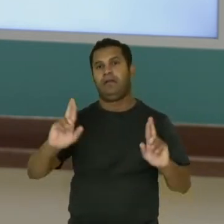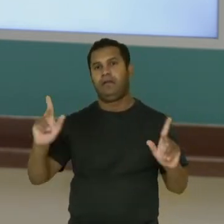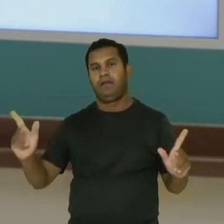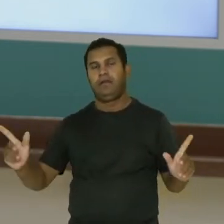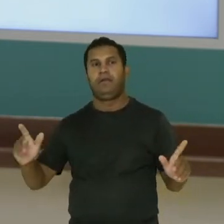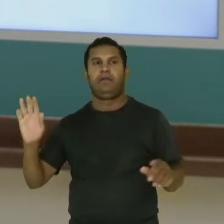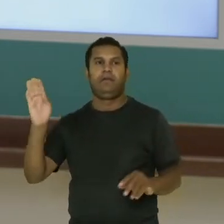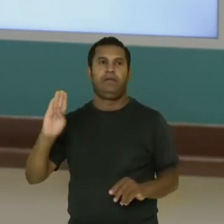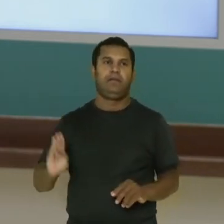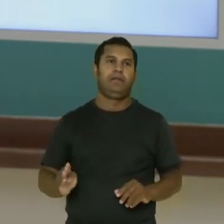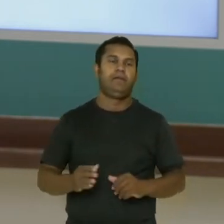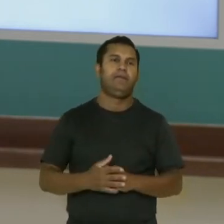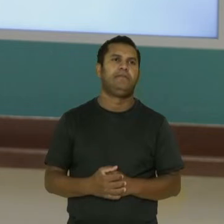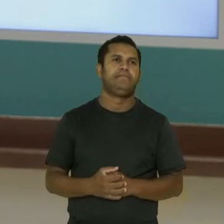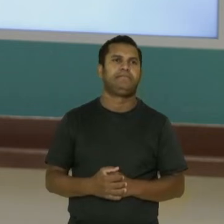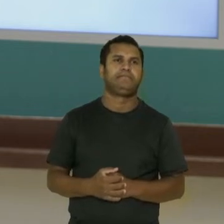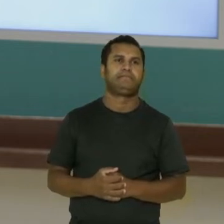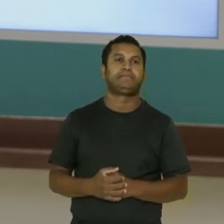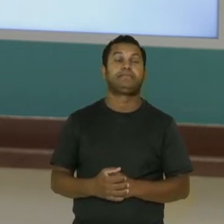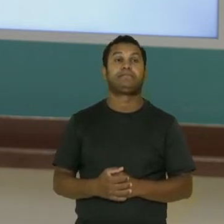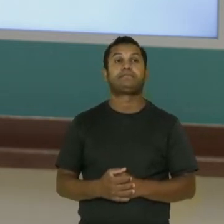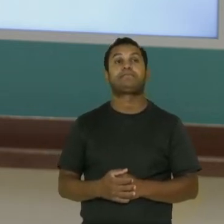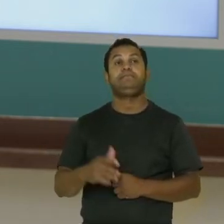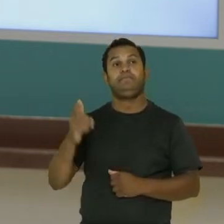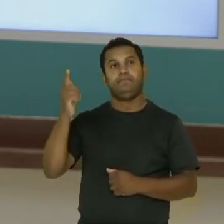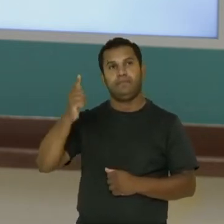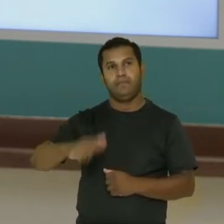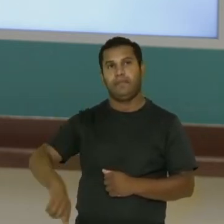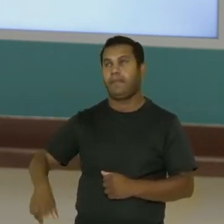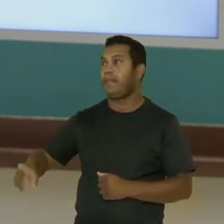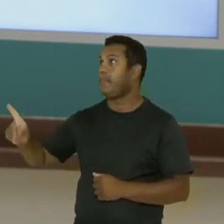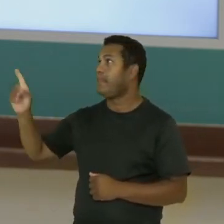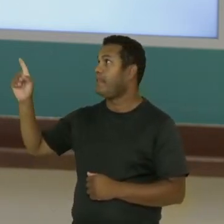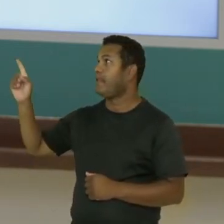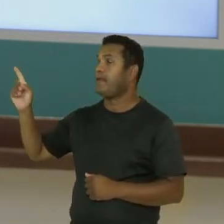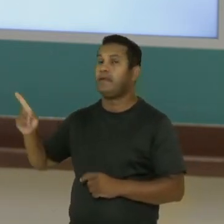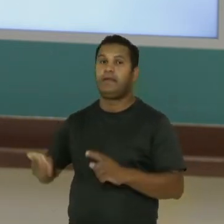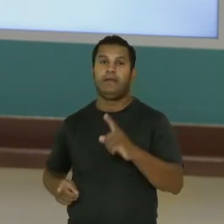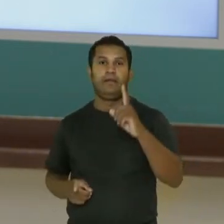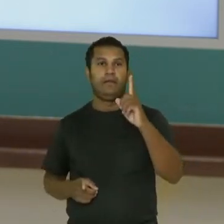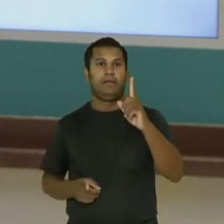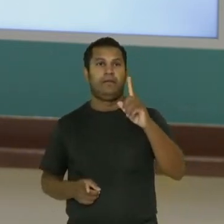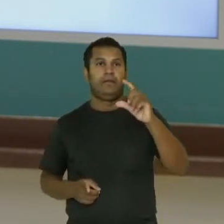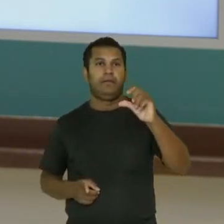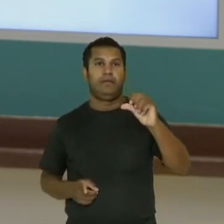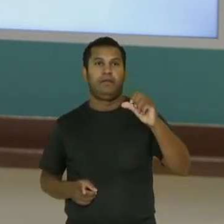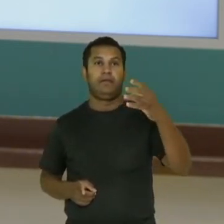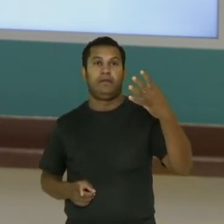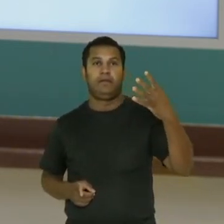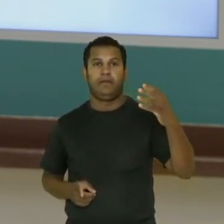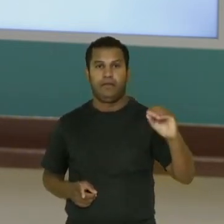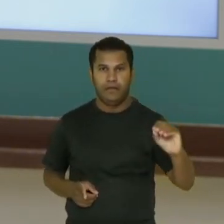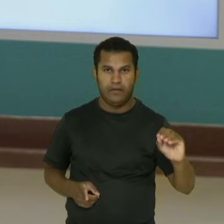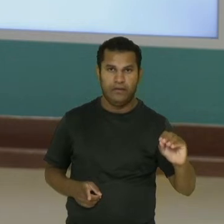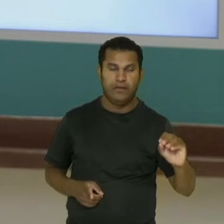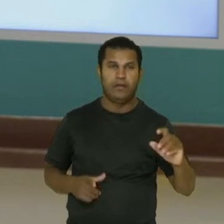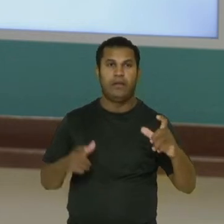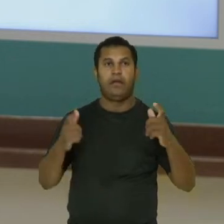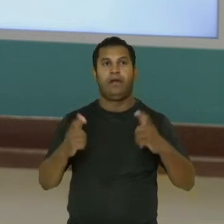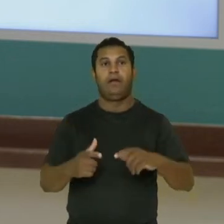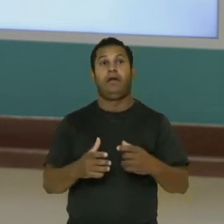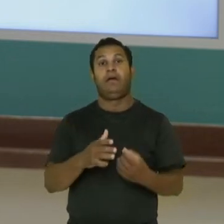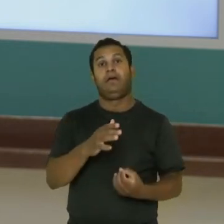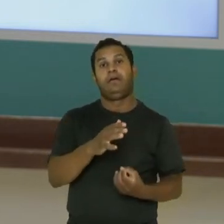território brasileiro. E aí nós vamos ter, em 1940, outro exemplo, né? Diferente daquela